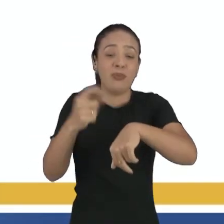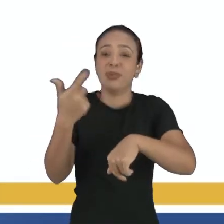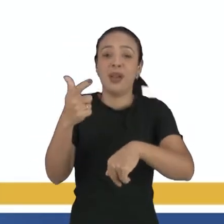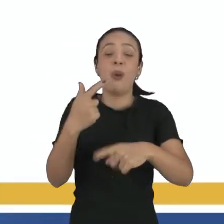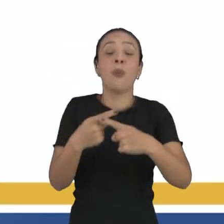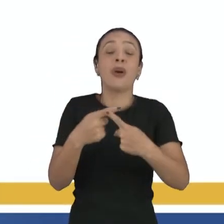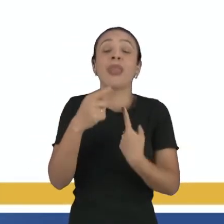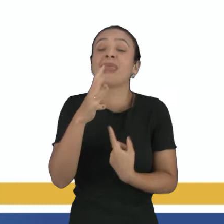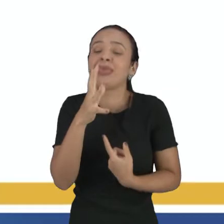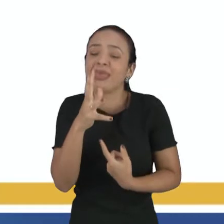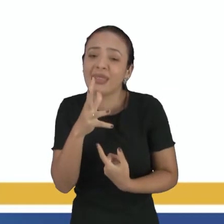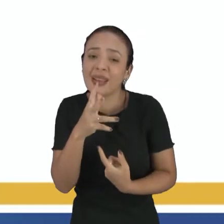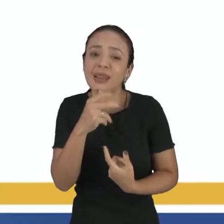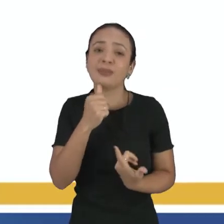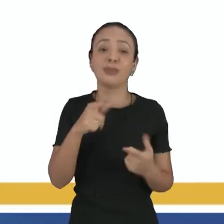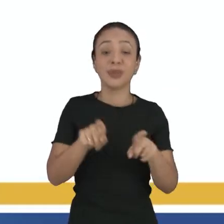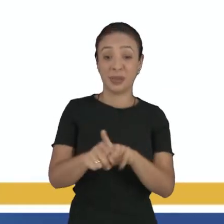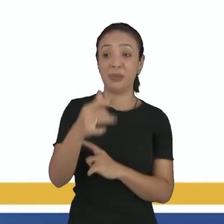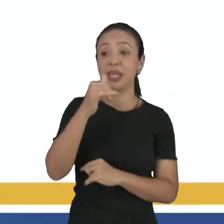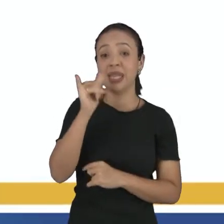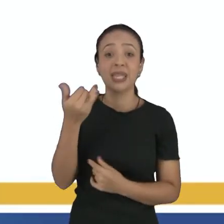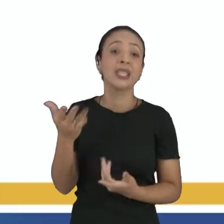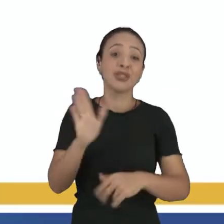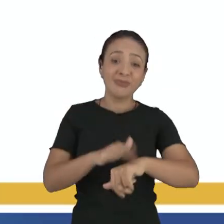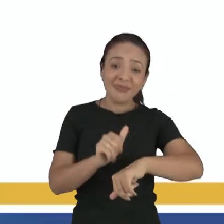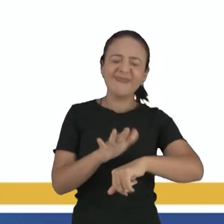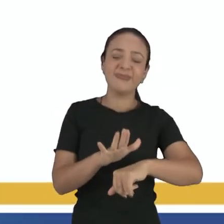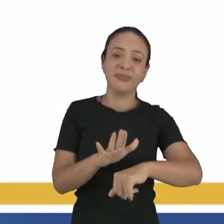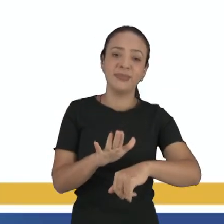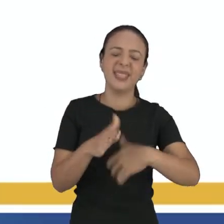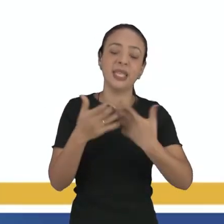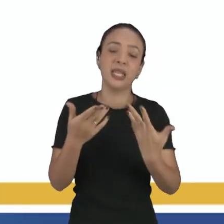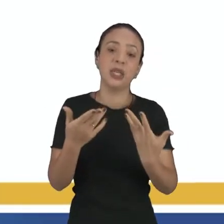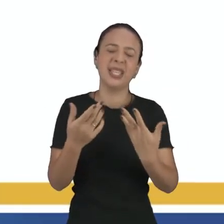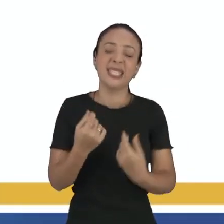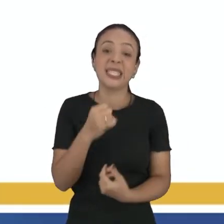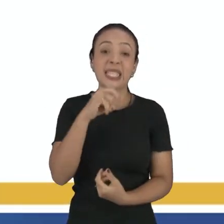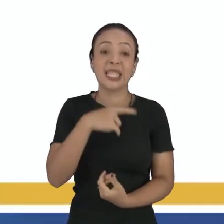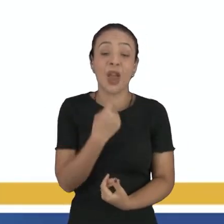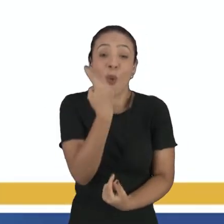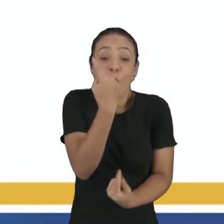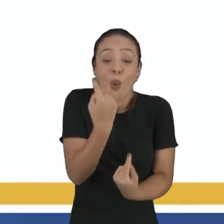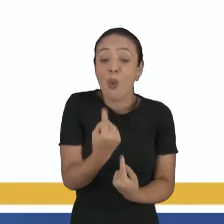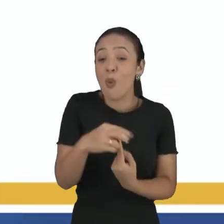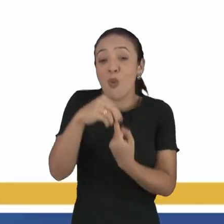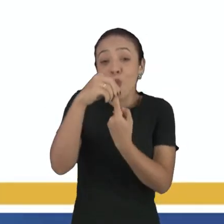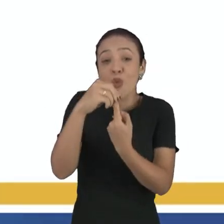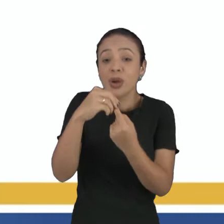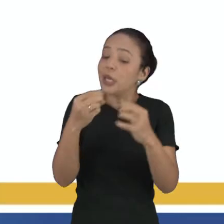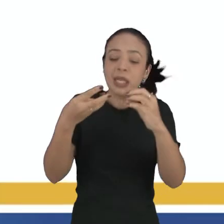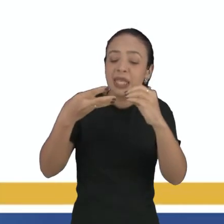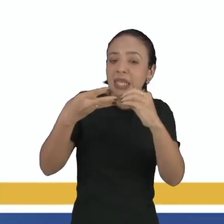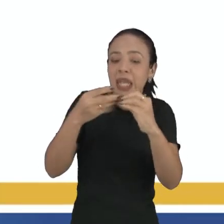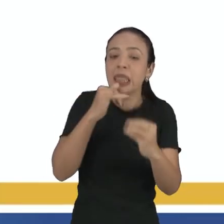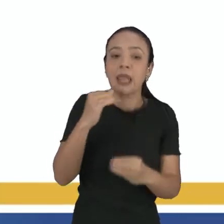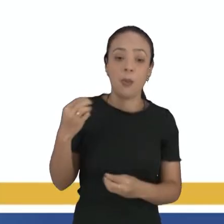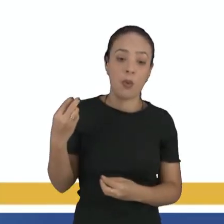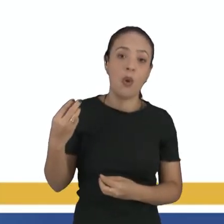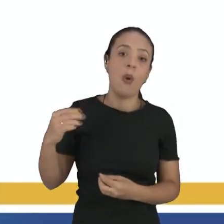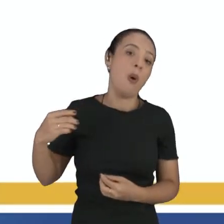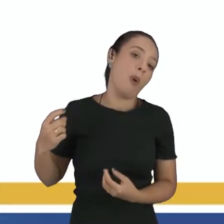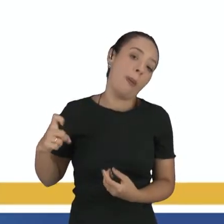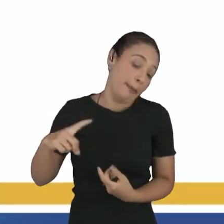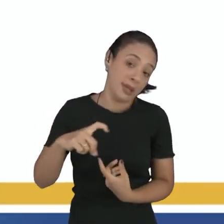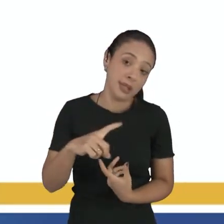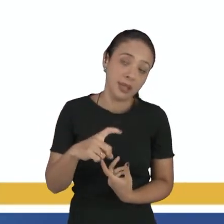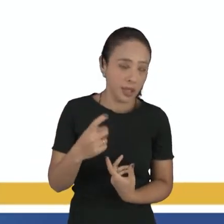é mais demorada e ela gasta mais energia, né? E para um organismo unicelular, uma bactéria, por exemplo, não faz sentido gastar